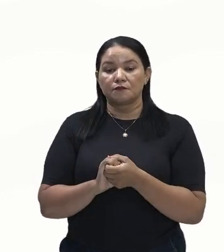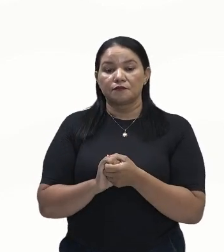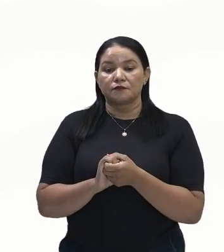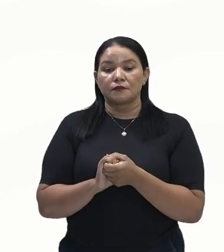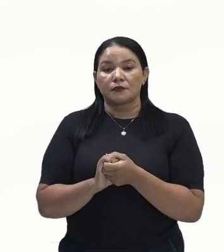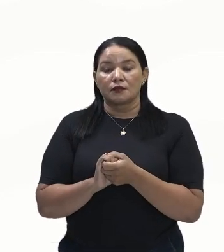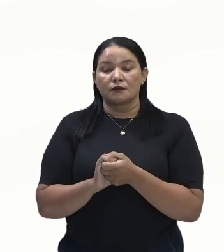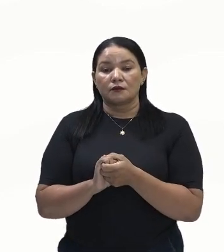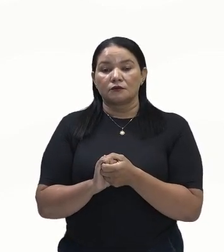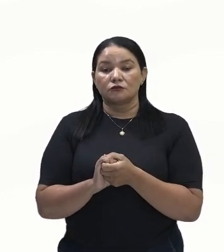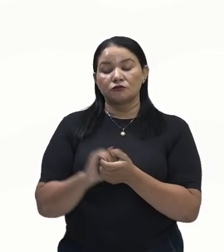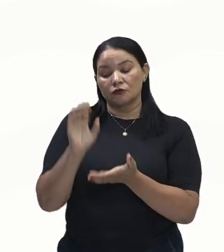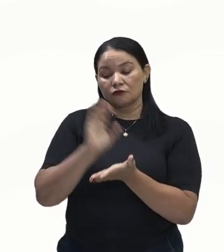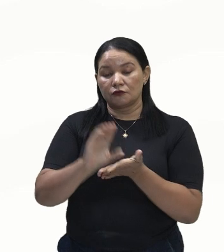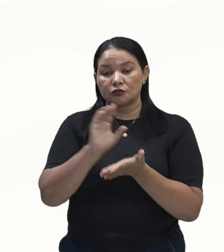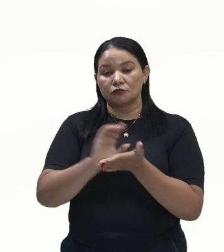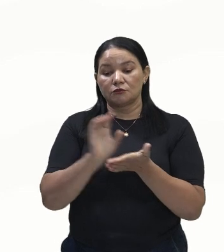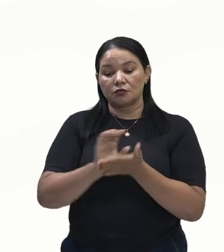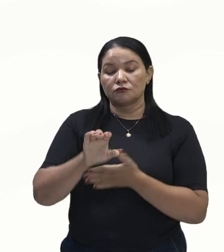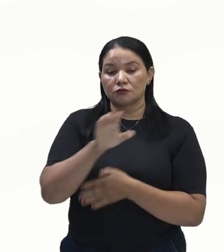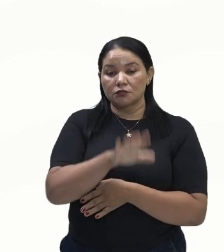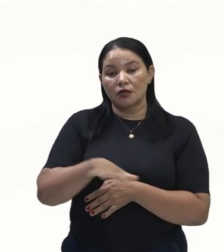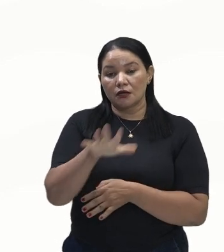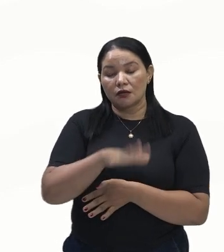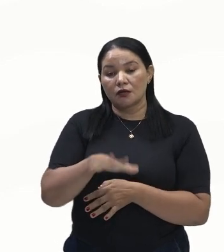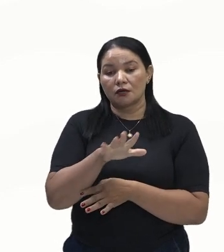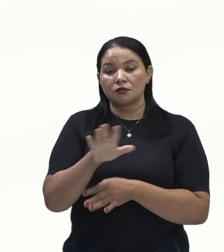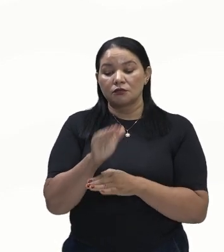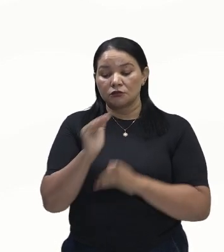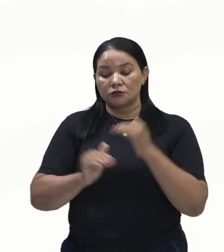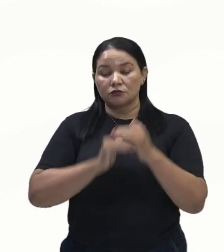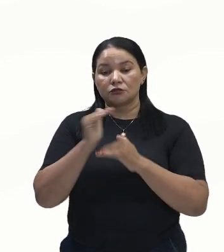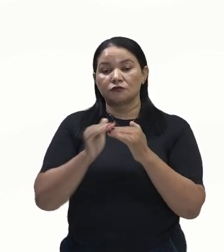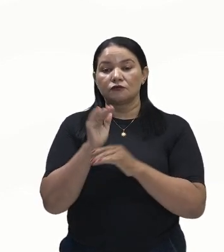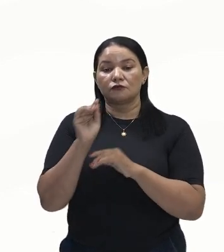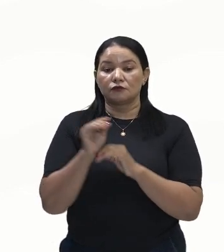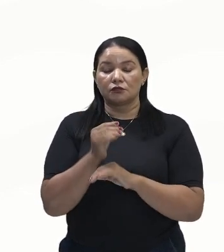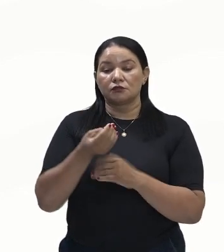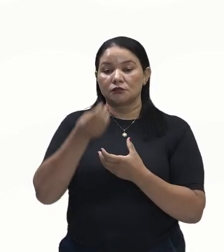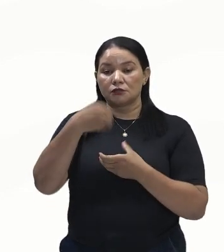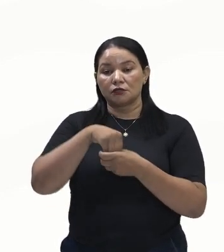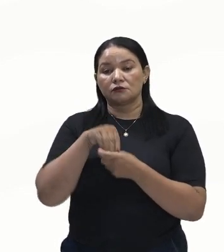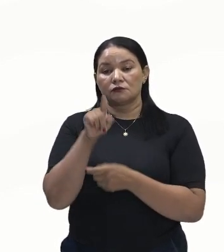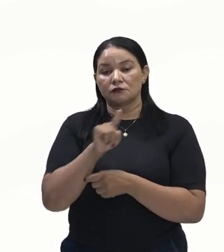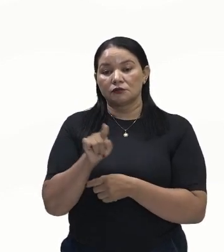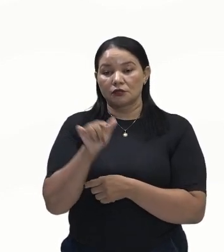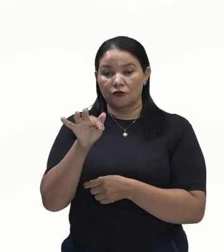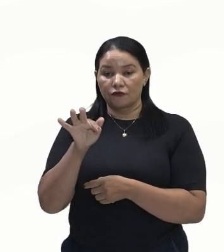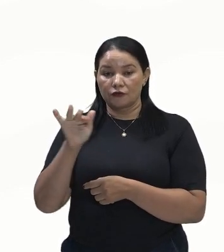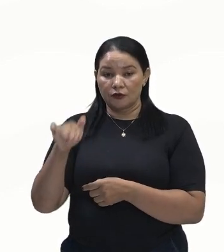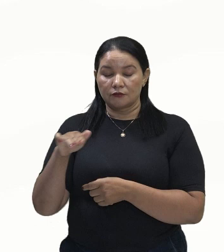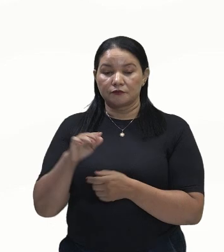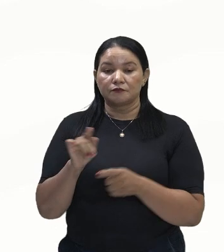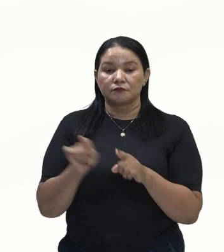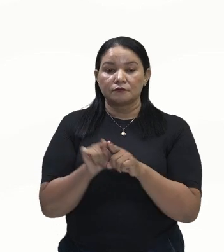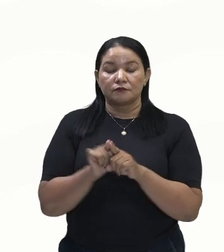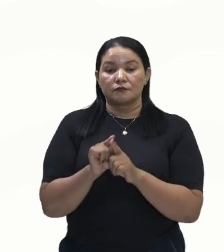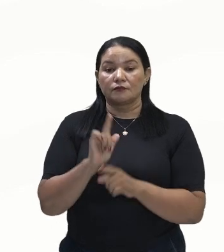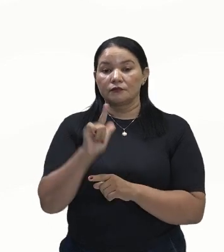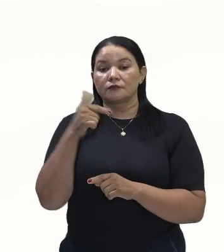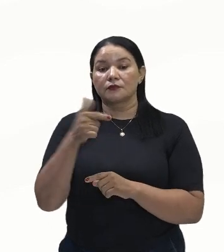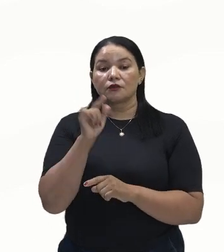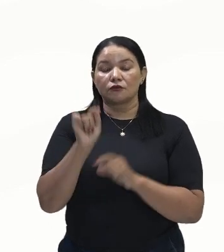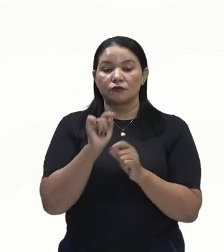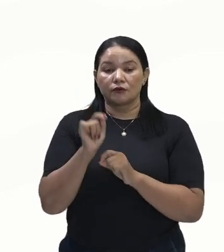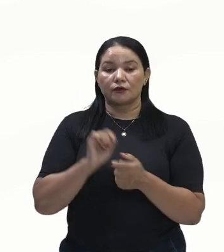dos investimentos e setores que vão ser desenvolvidos na Zona Franca de Manaus. Além disso, vamos observar